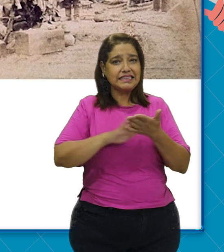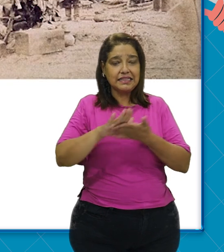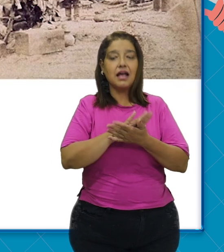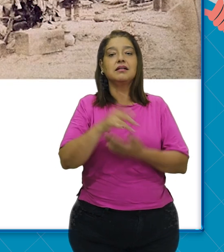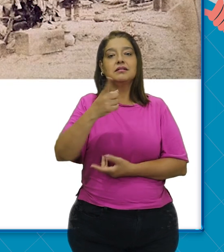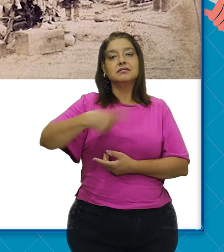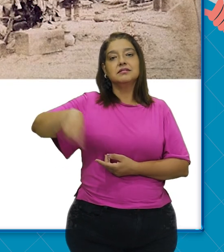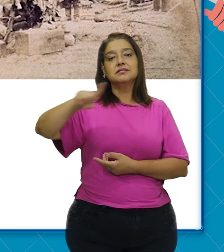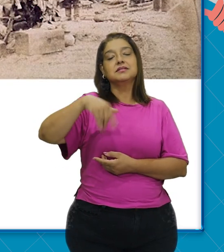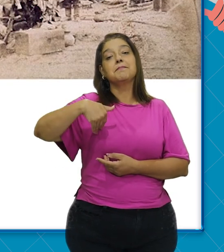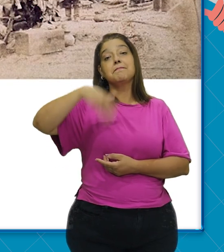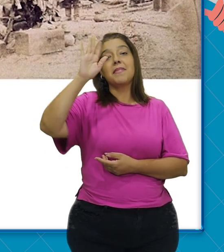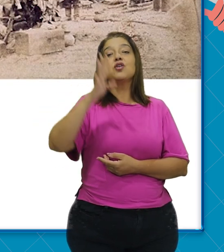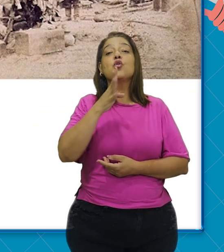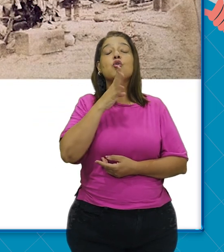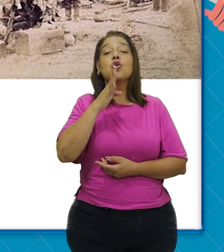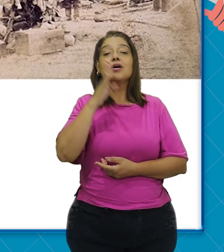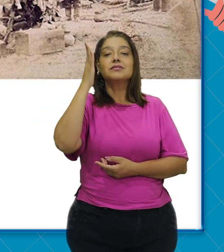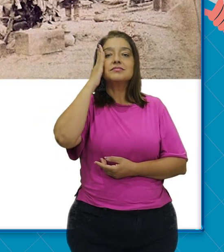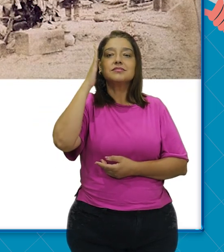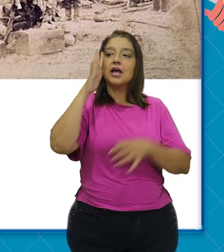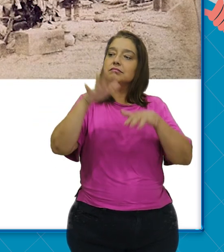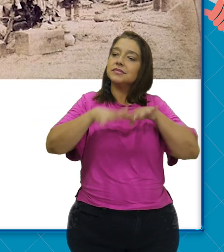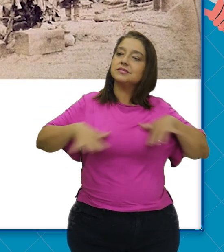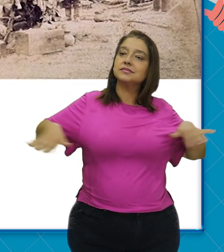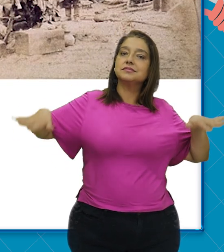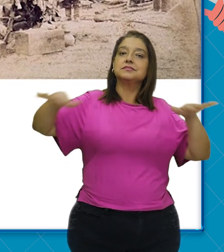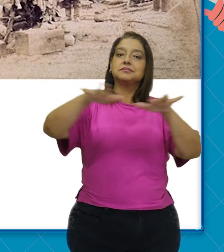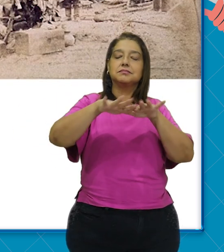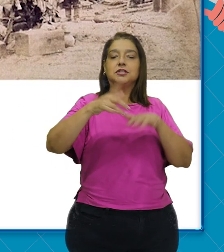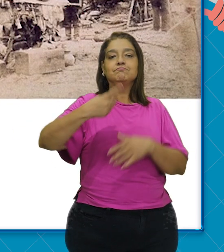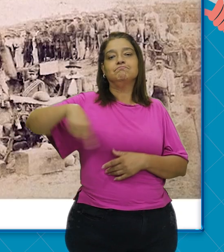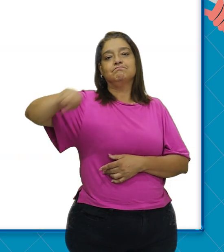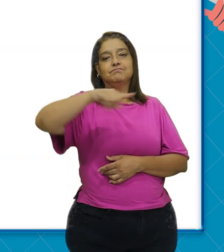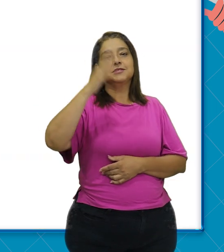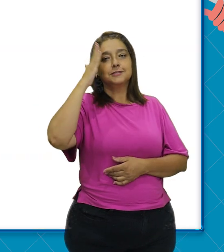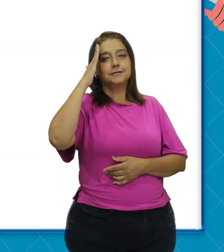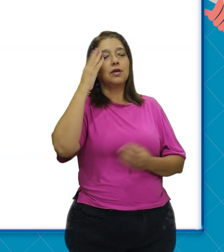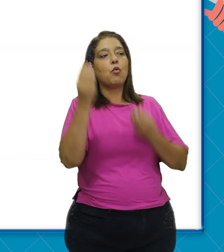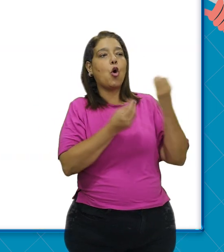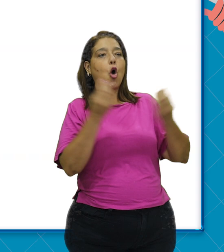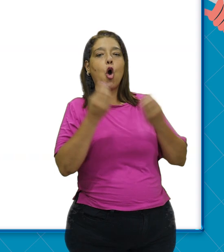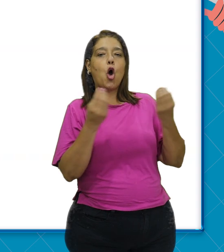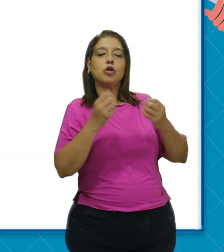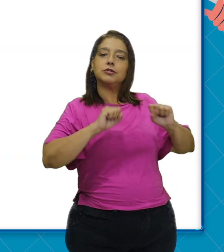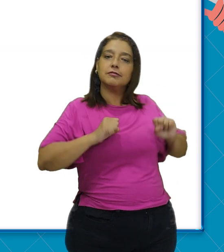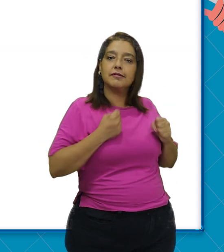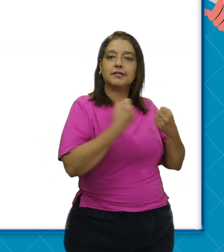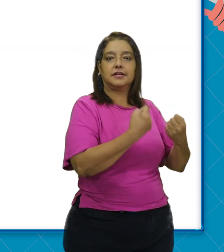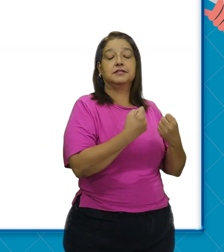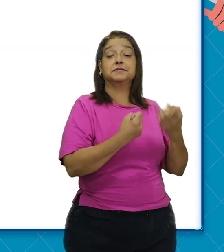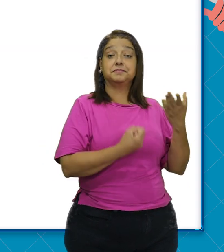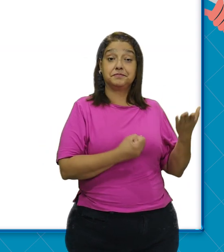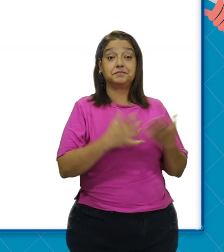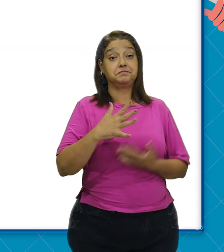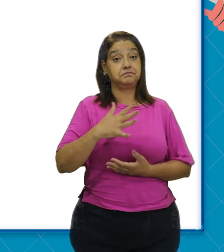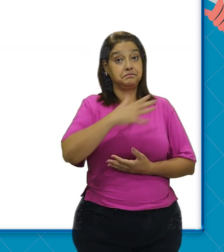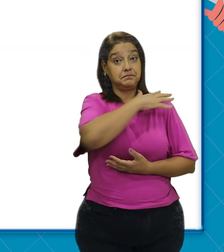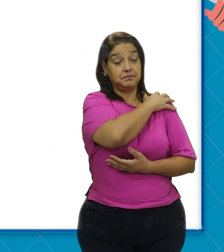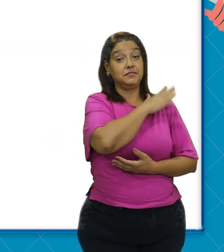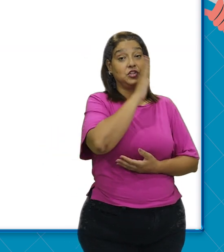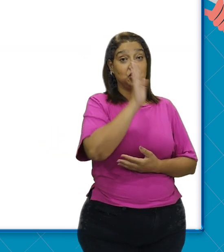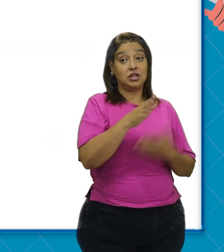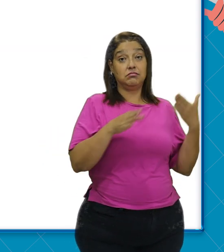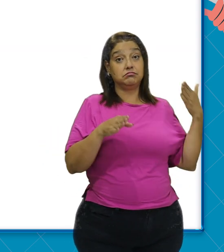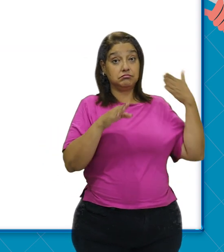a vantagem de conhecer bem o local, assim utilizando armadilhas a seu favor. O exército perdeu nas 3 primeiras